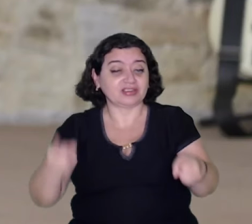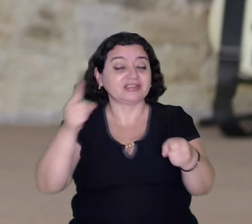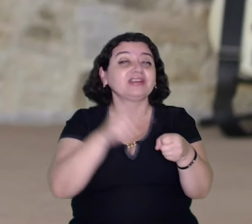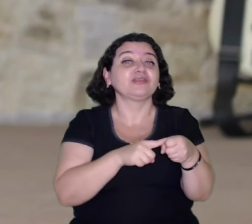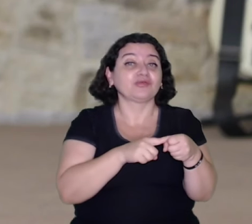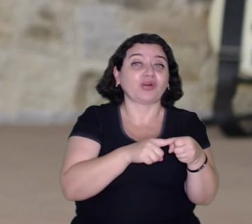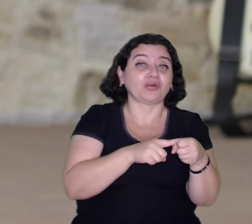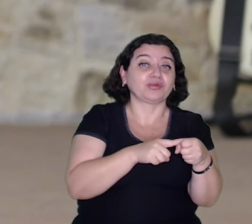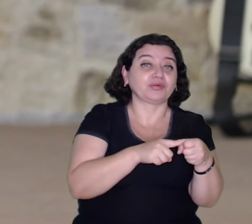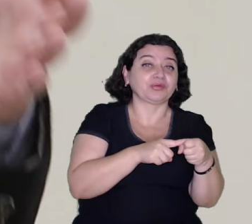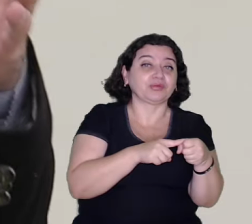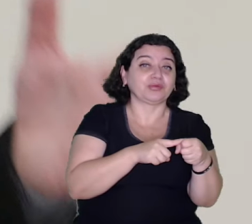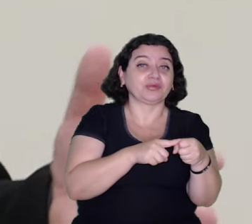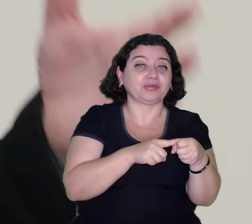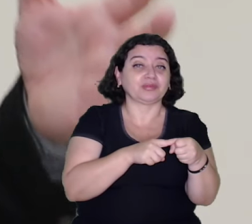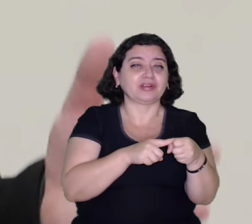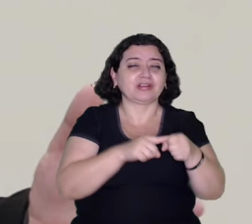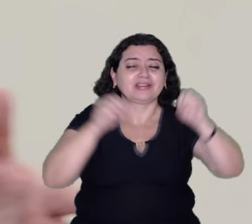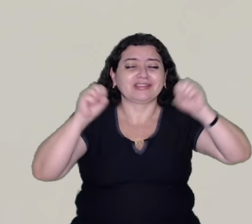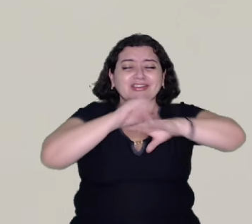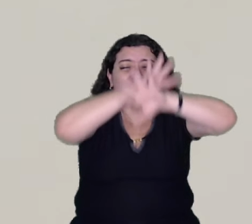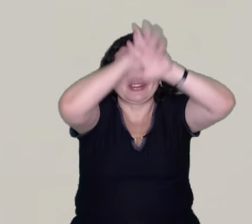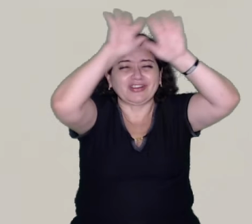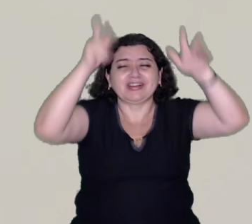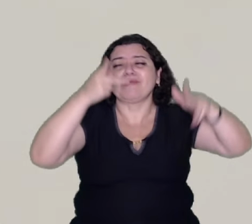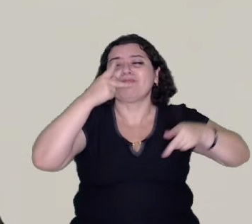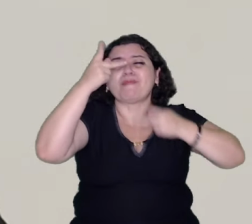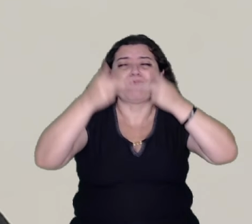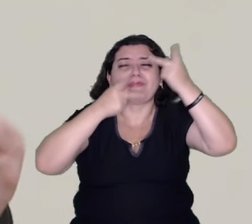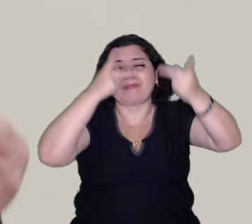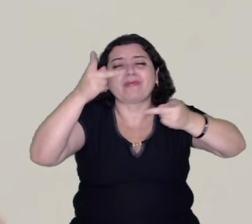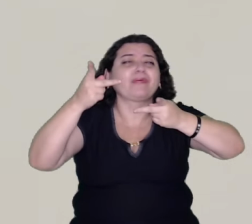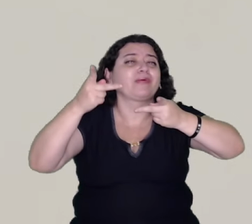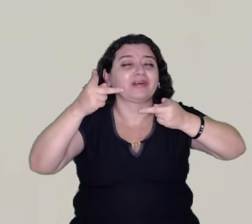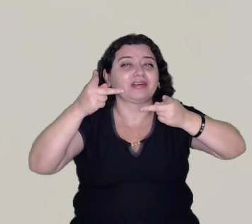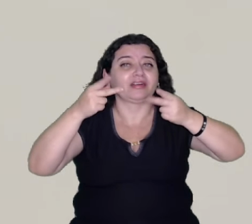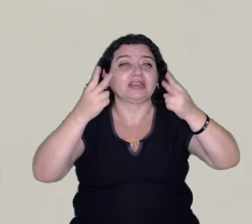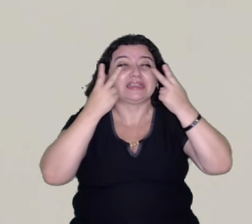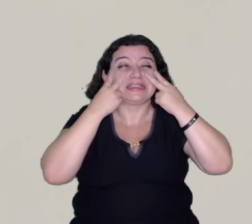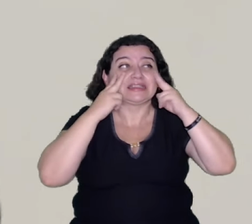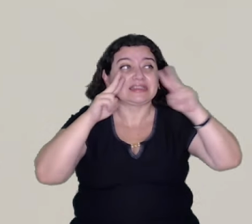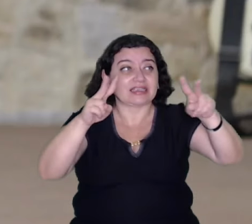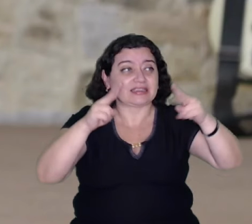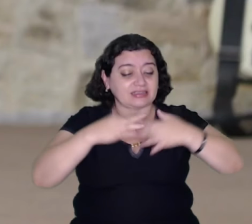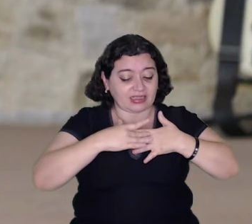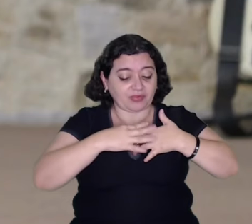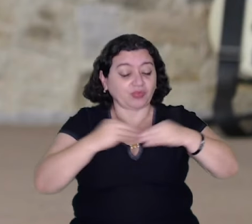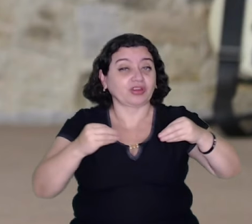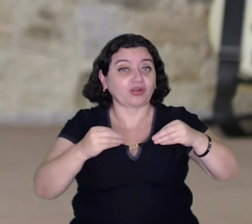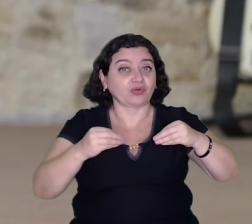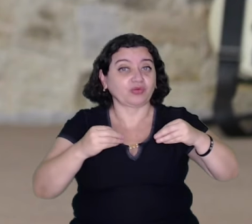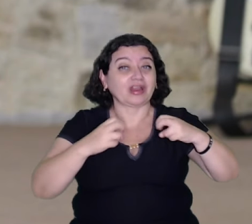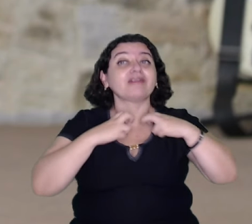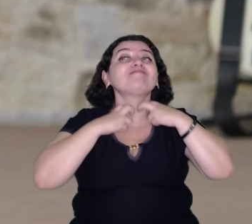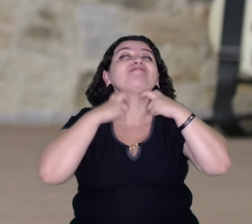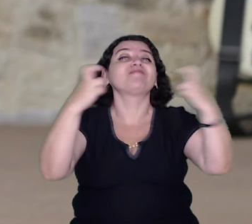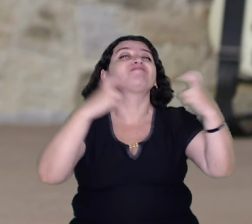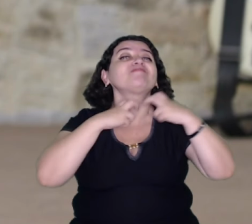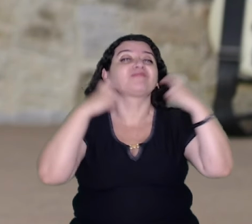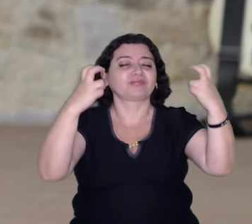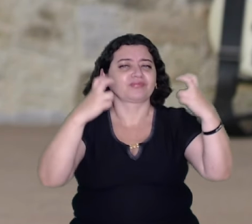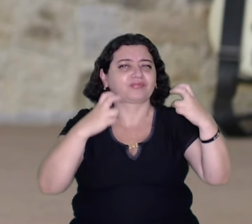texto aqui, dando glória a Deus. Ele testemunha a sua cura em alta voz.